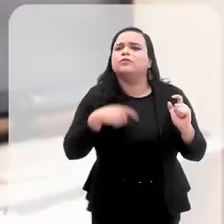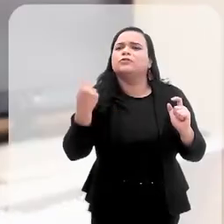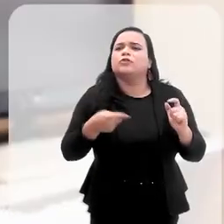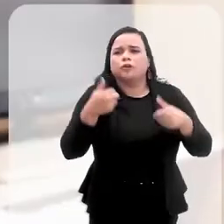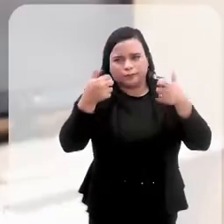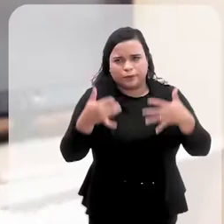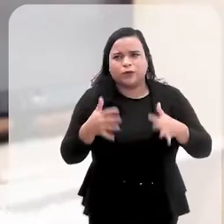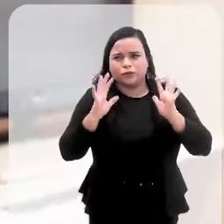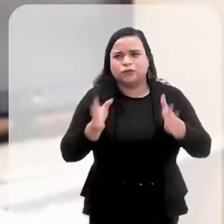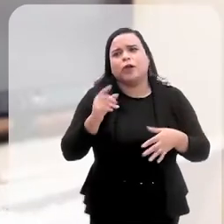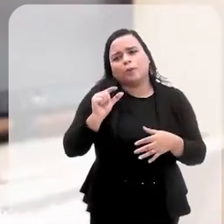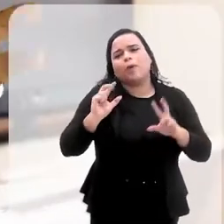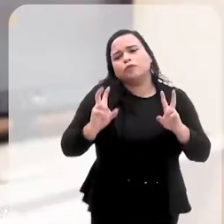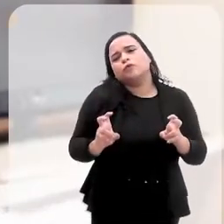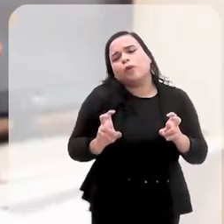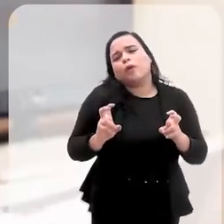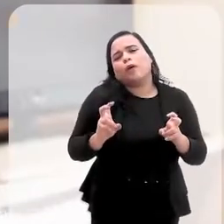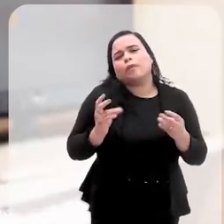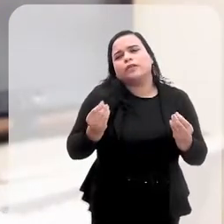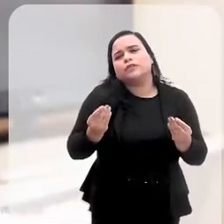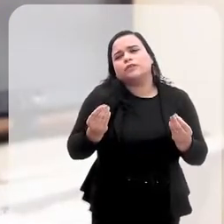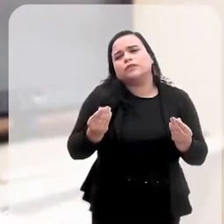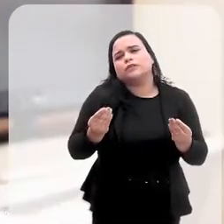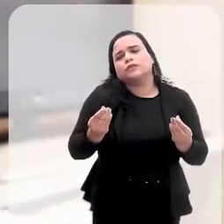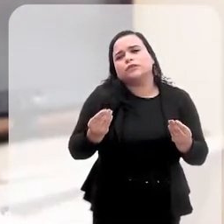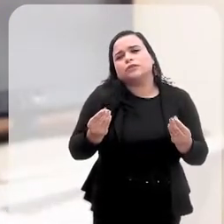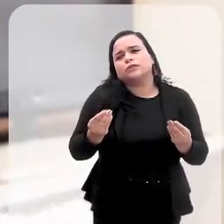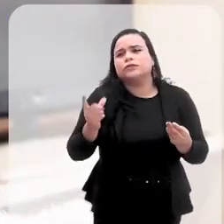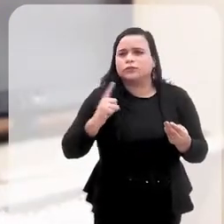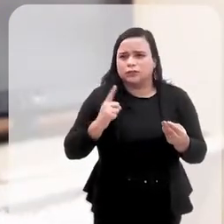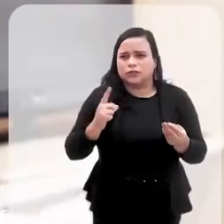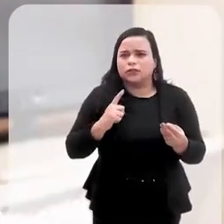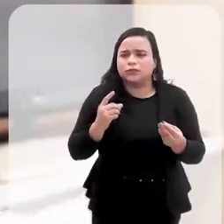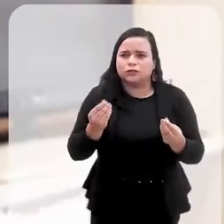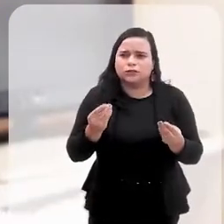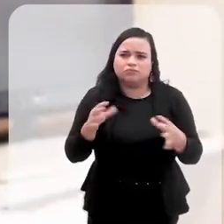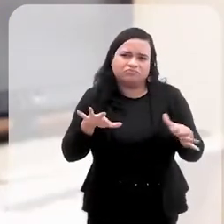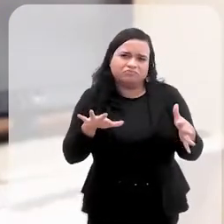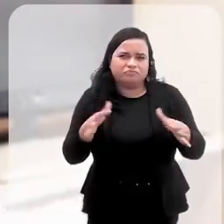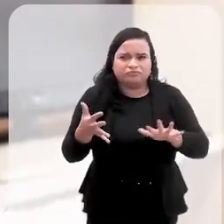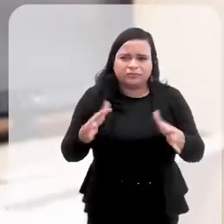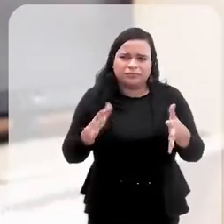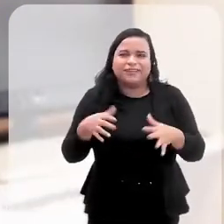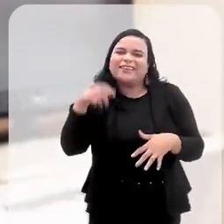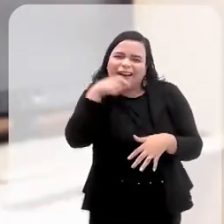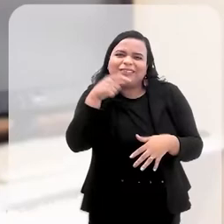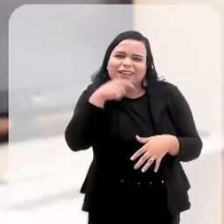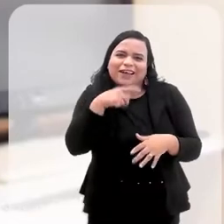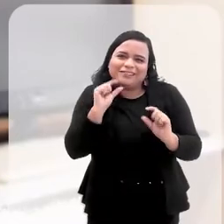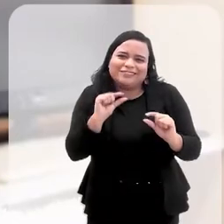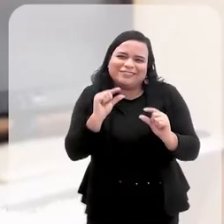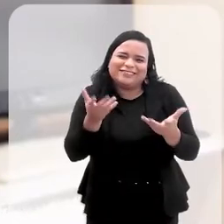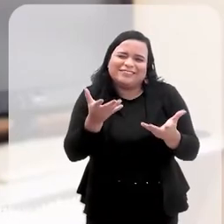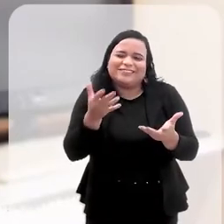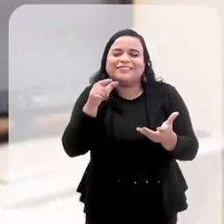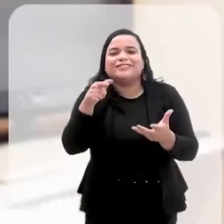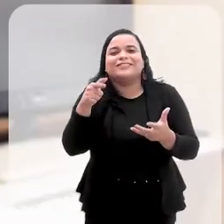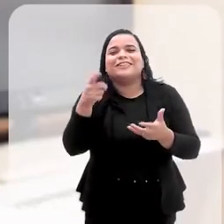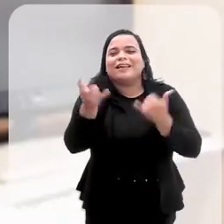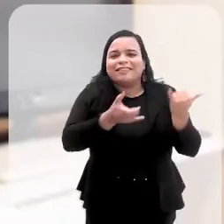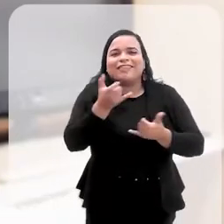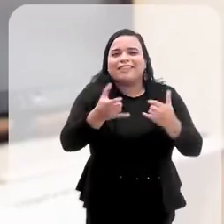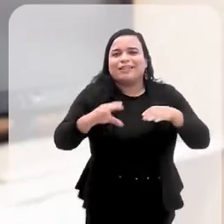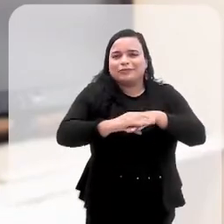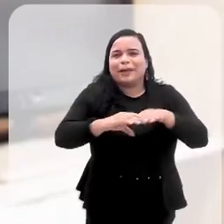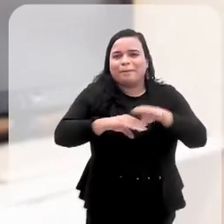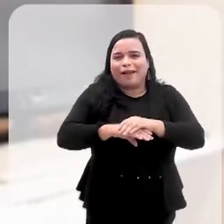até. Vamos dizer, entre aspas, cômico, né, de você brincando ali do sapato, do tapete, mas eu digo assim, alguma